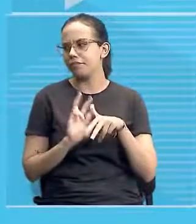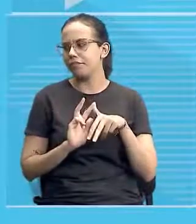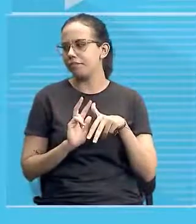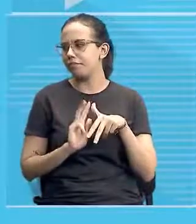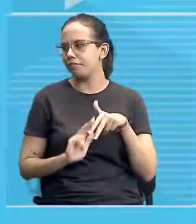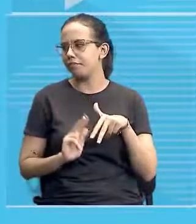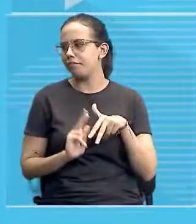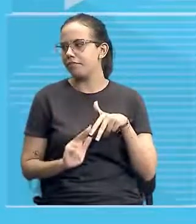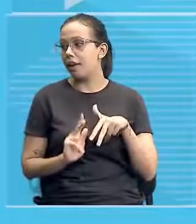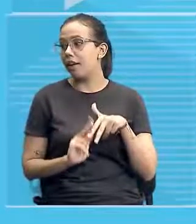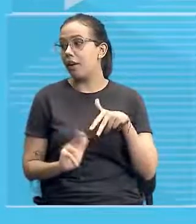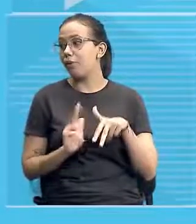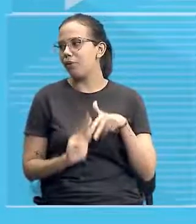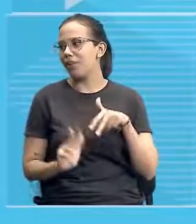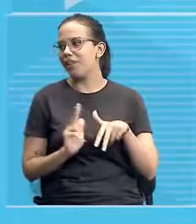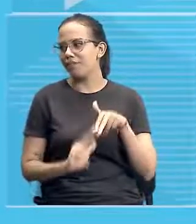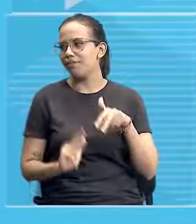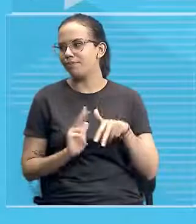ela é formada